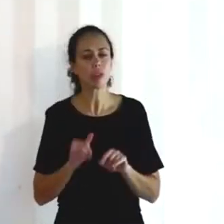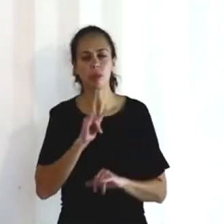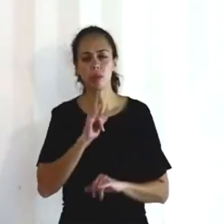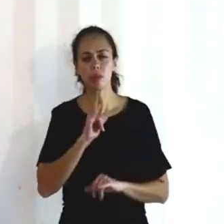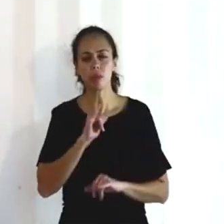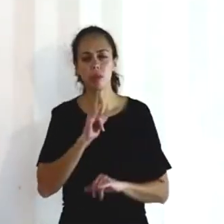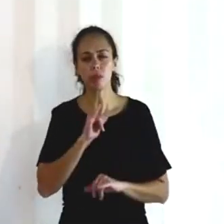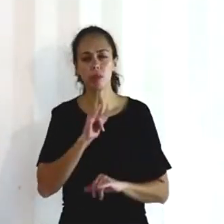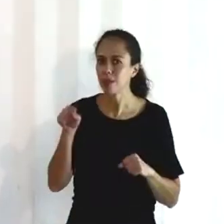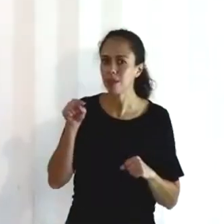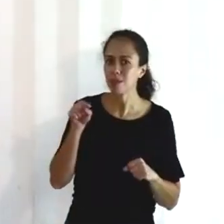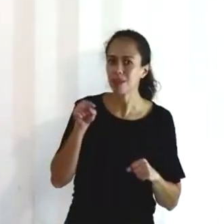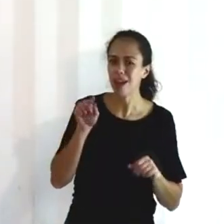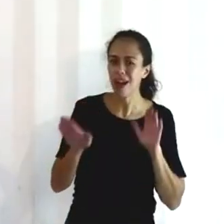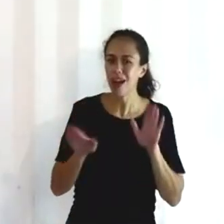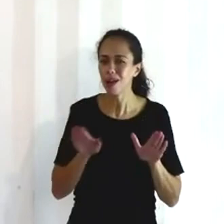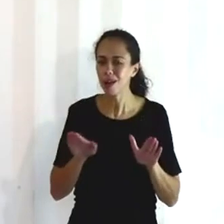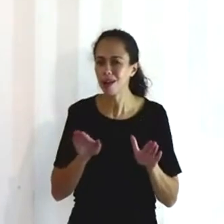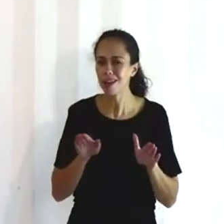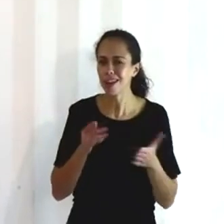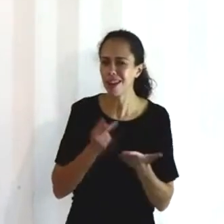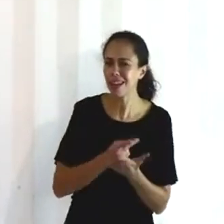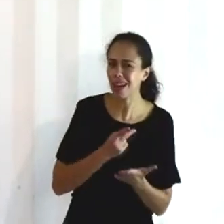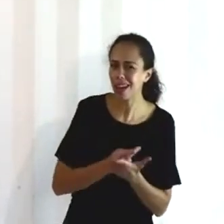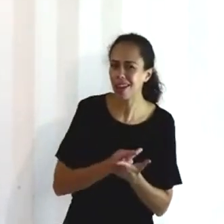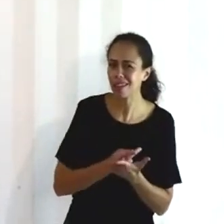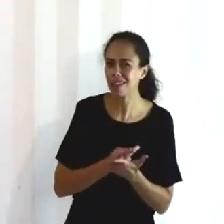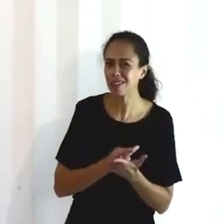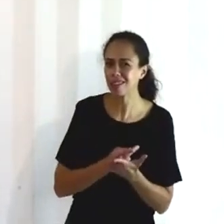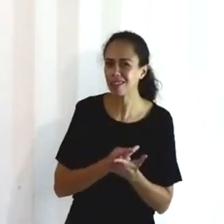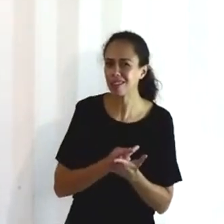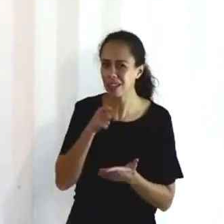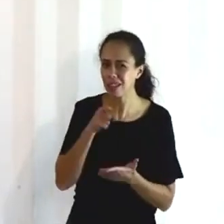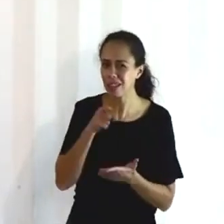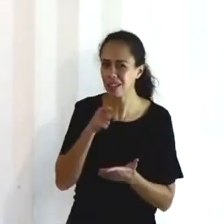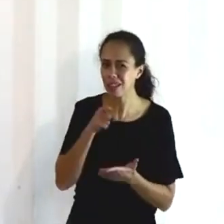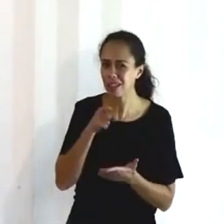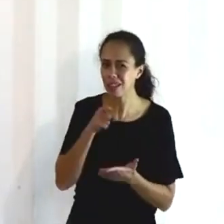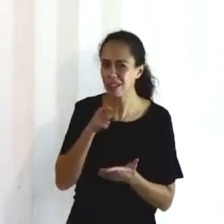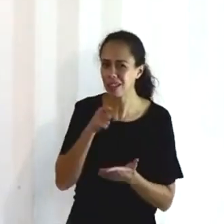você, magoou, falou mal, alguém